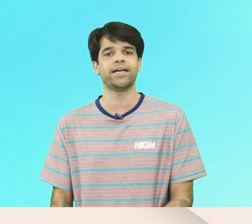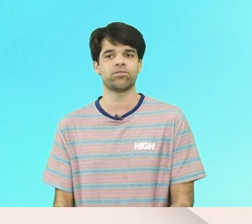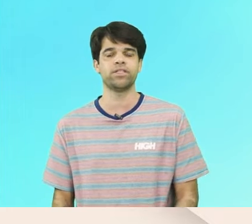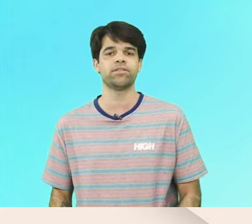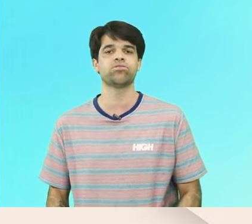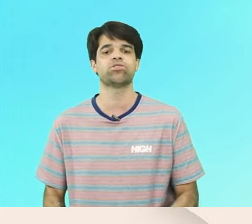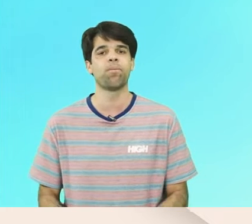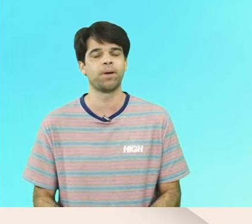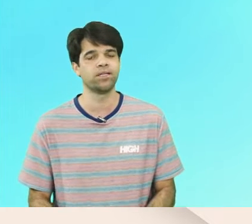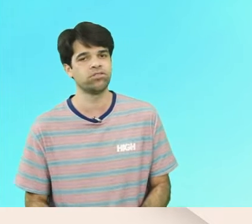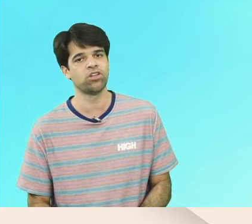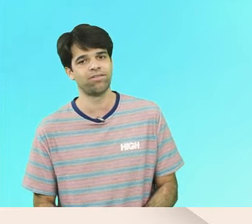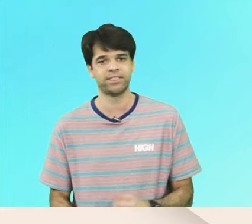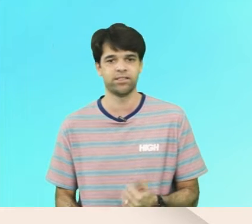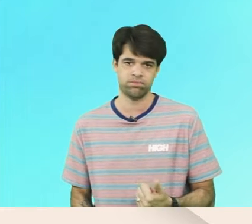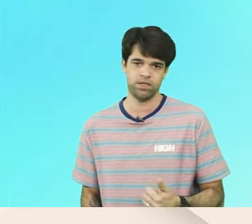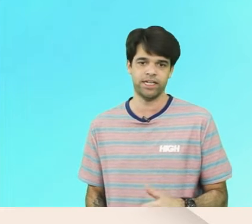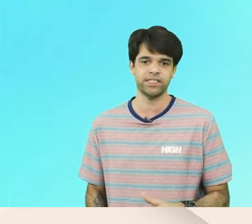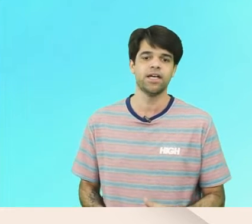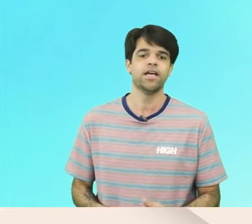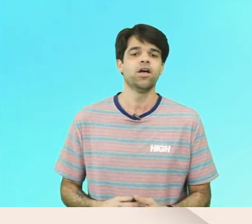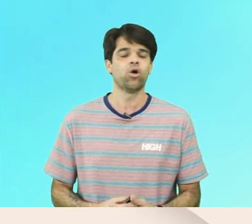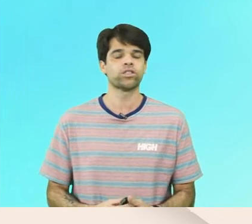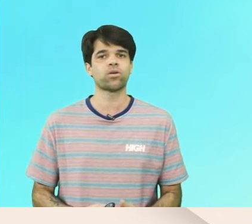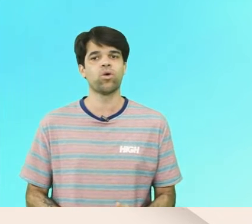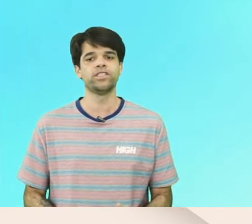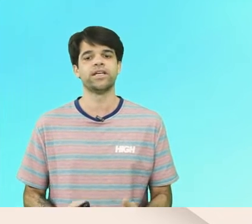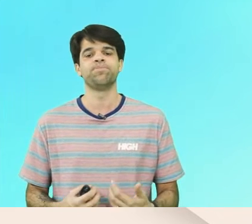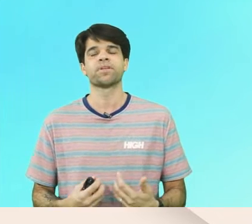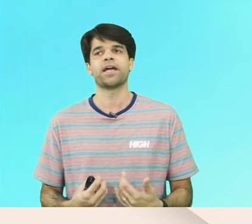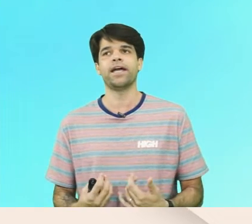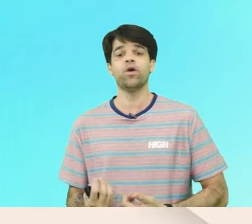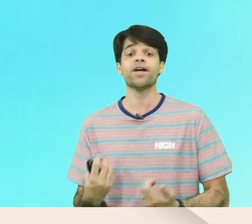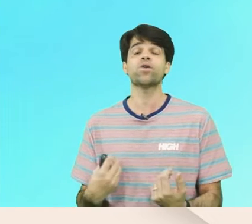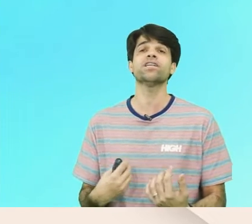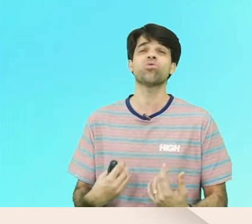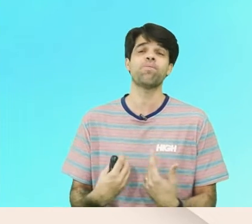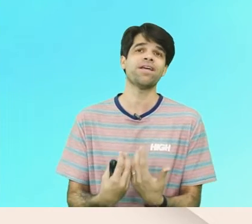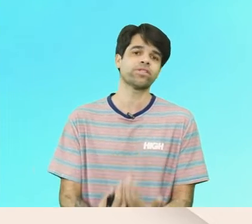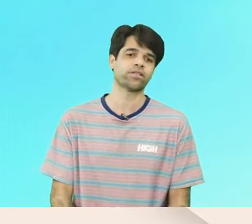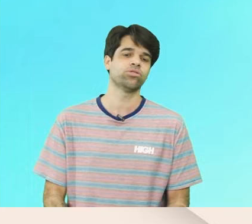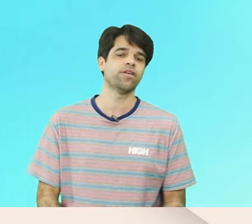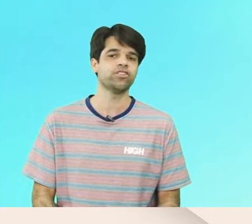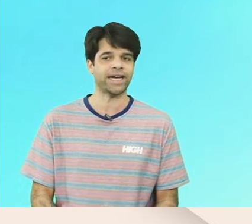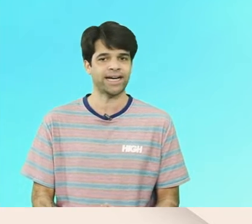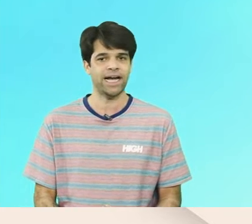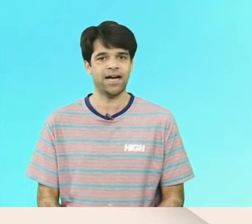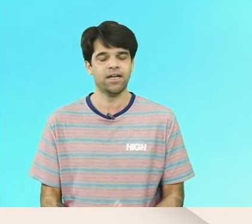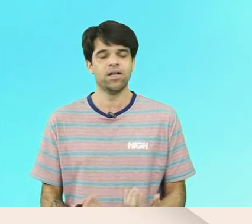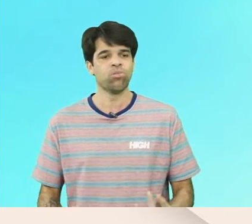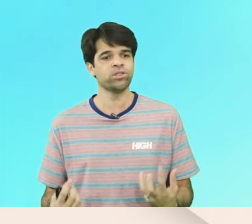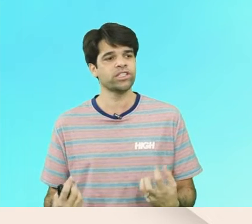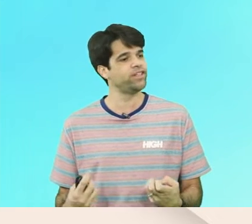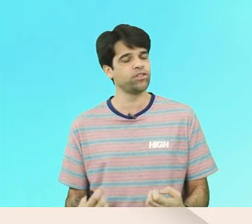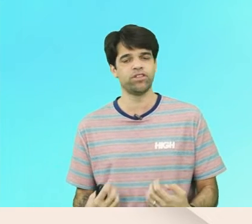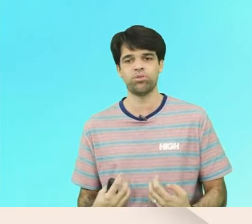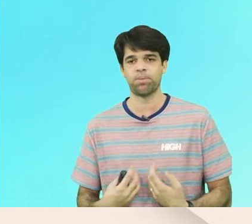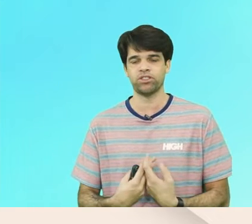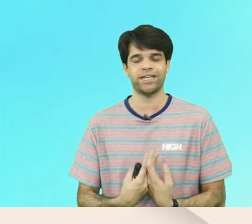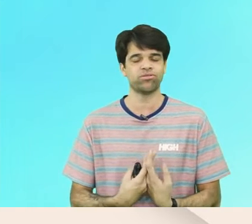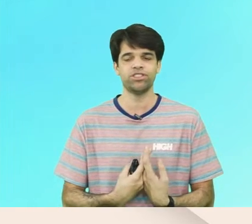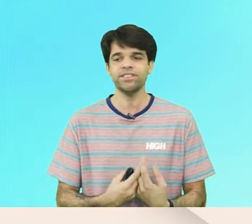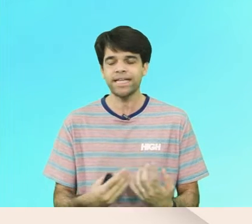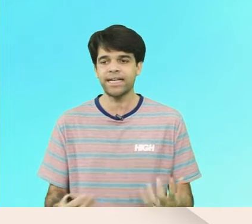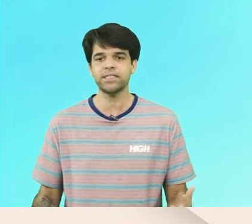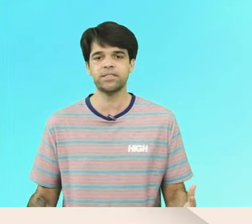dentro do teu projeto, dentro do teu plano de inovação, beleza? Outra coisa, Eu reconheço bem o que é que eu devo entregar. Muitas vezes eu